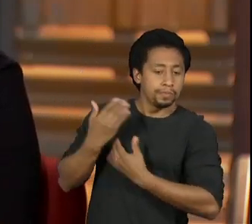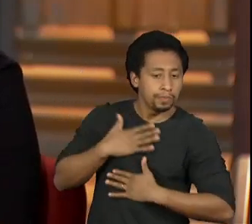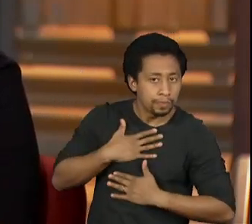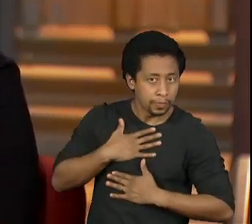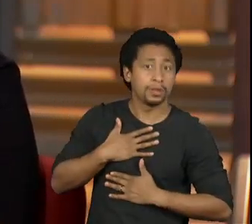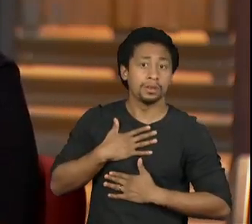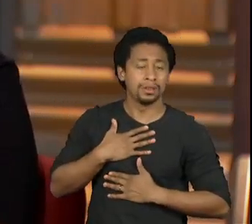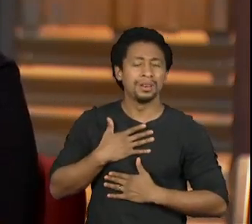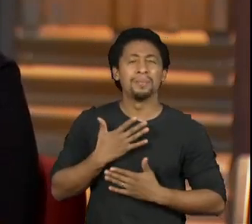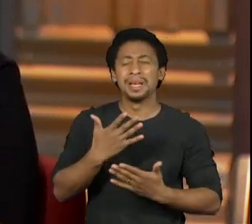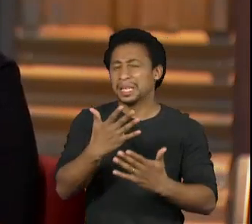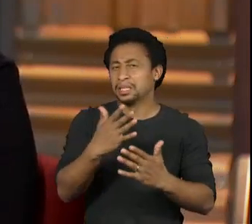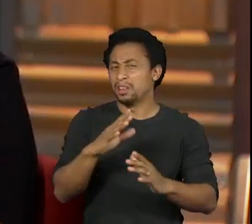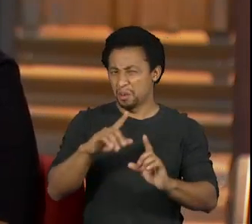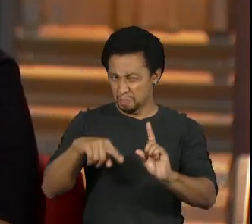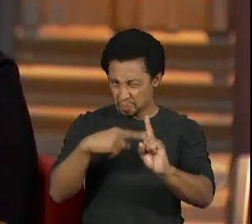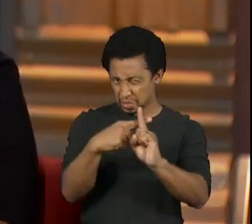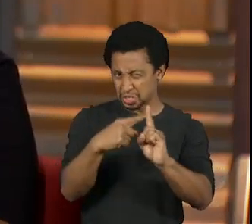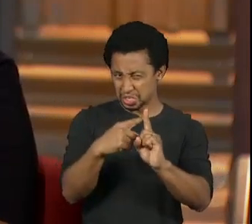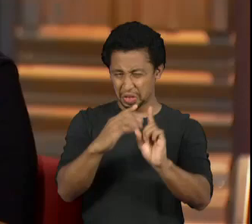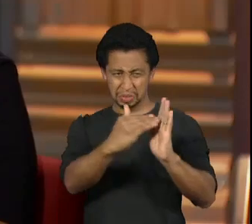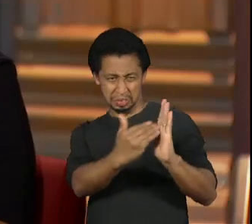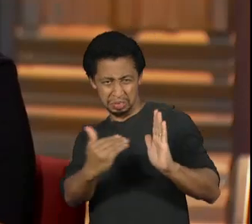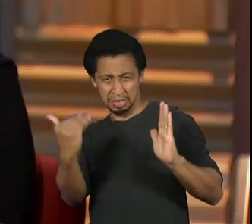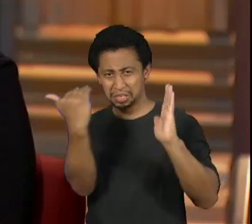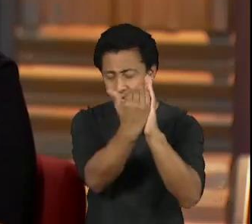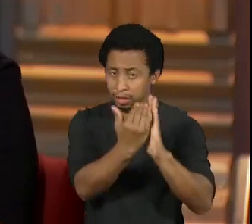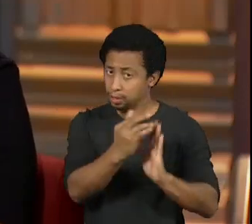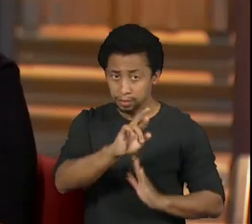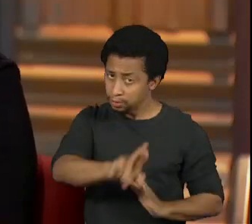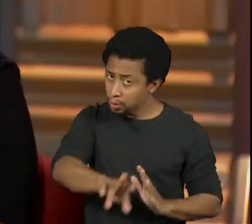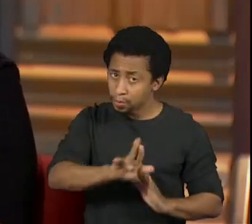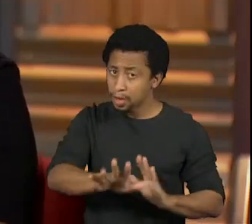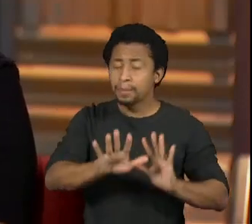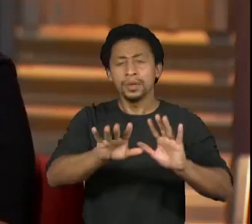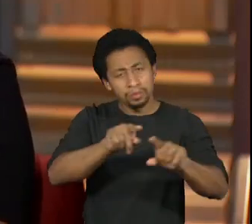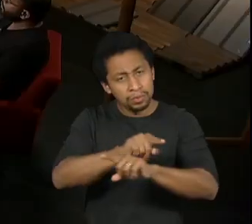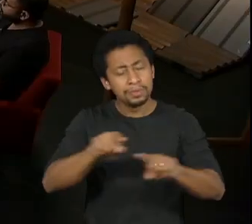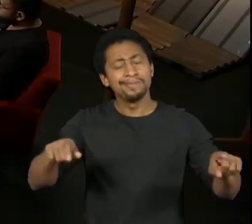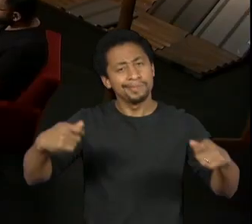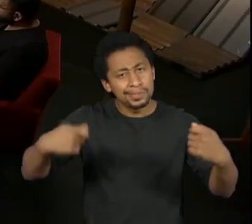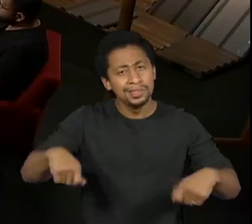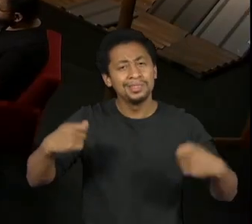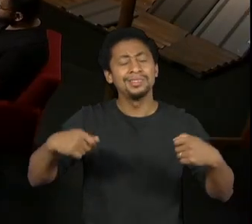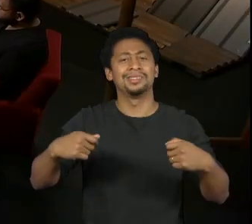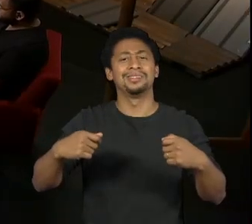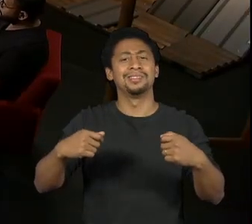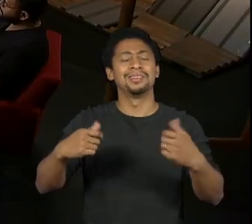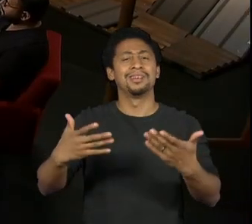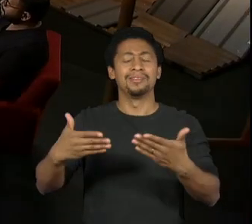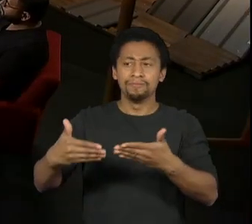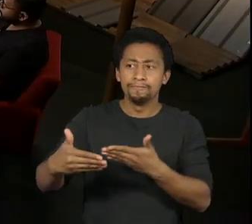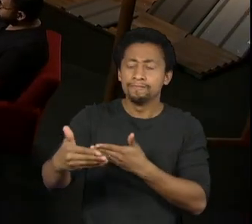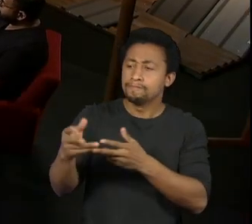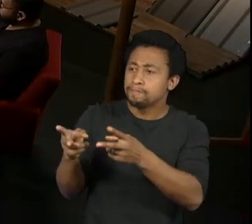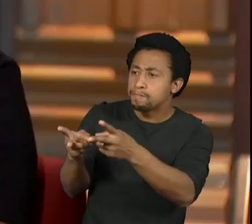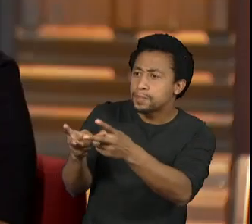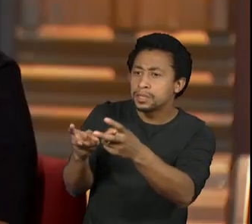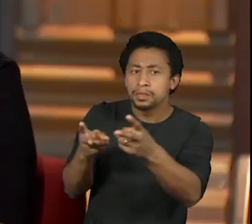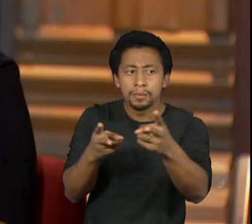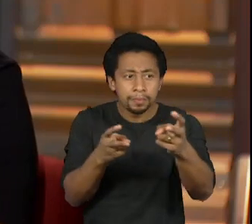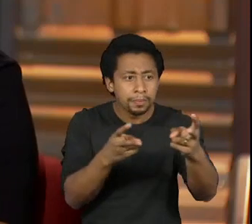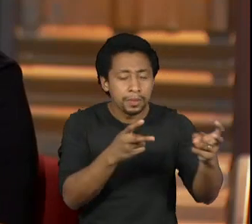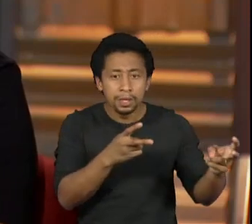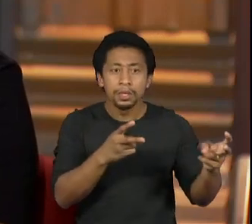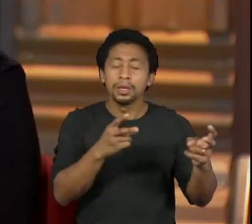o positividade tóxica não é isso mas é você saber também valorizar os indícios de